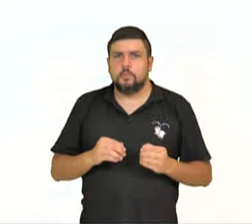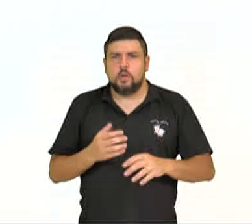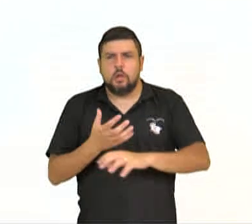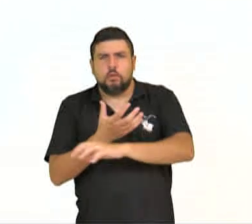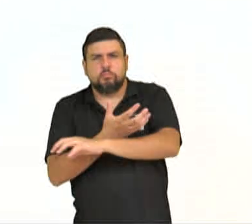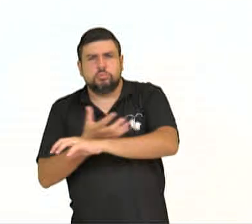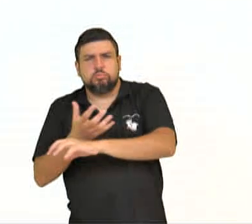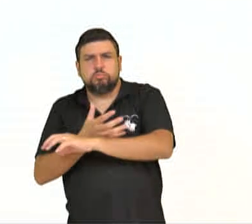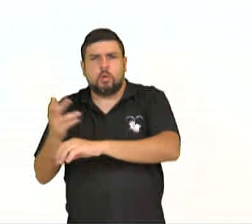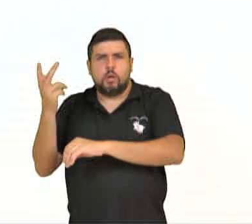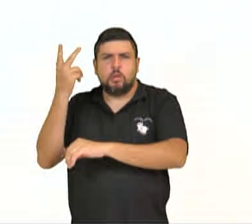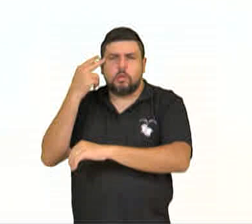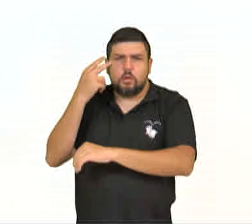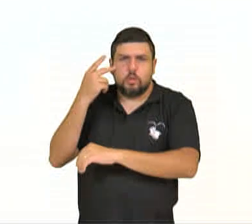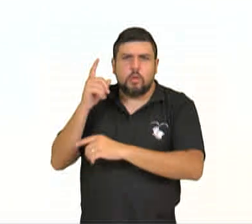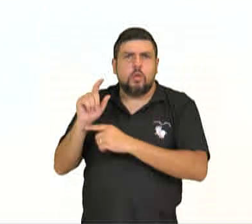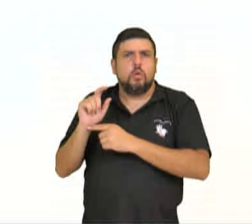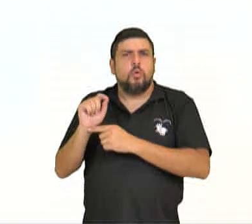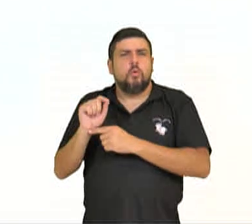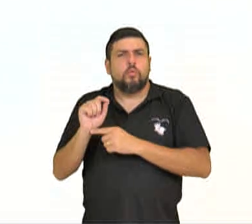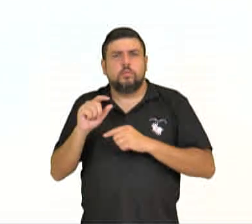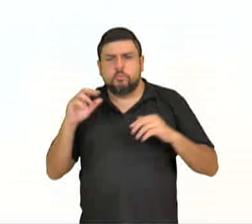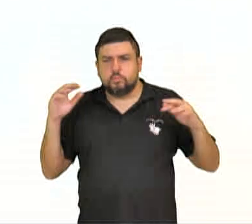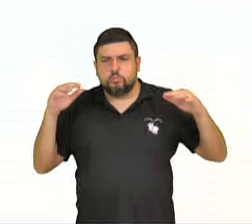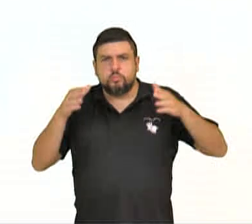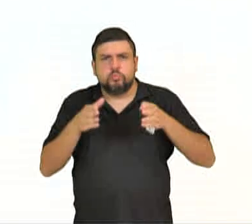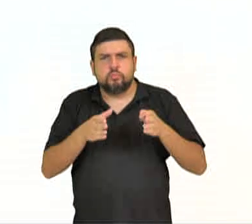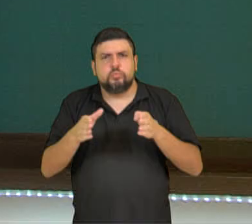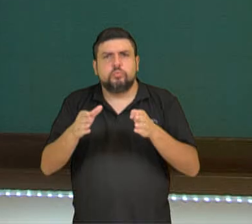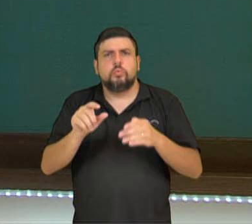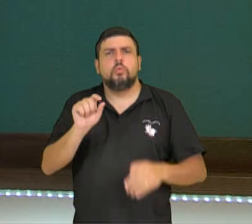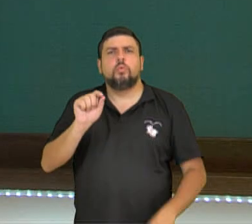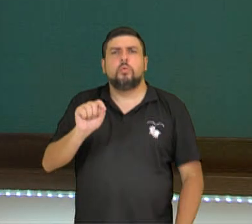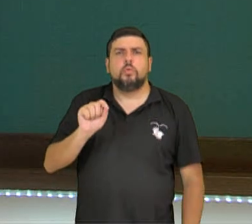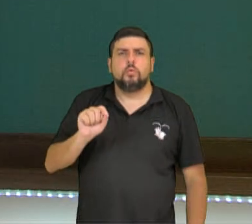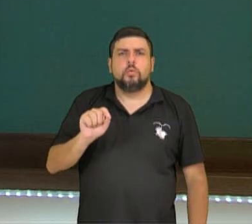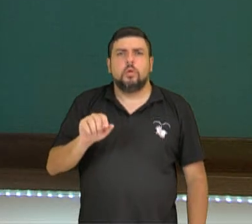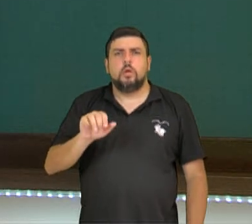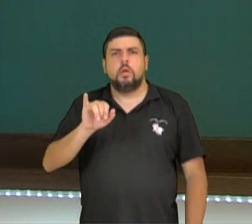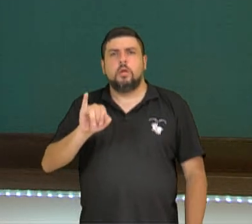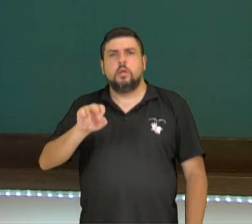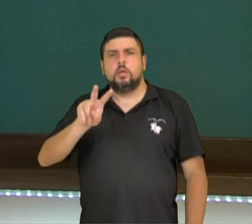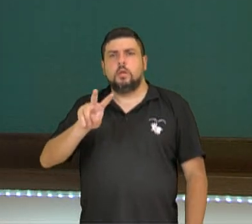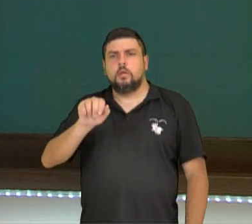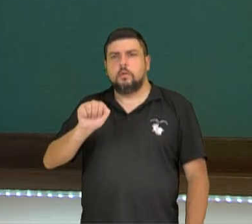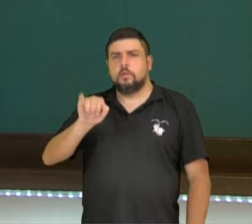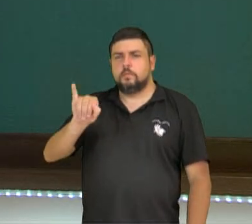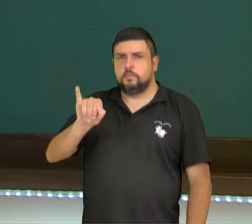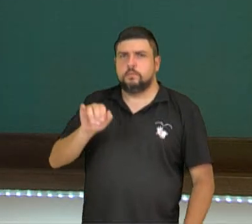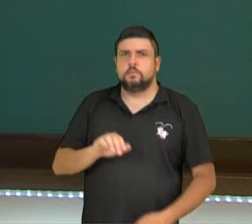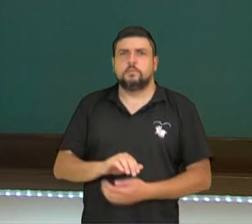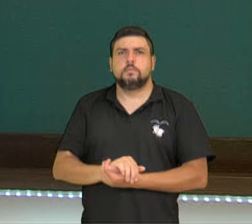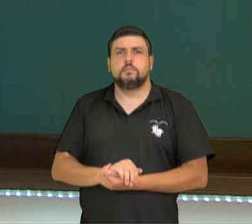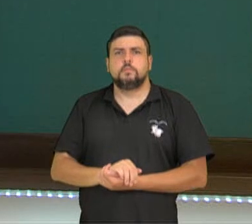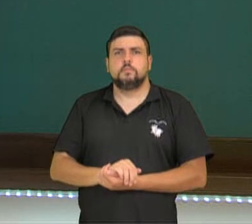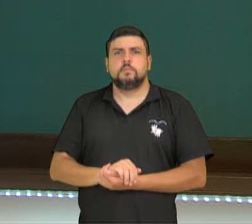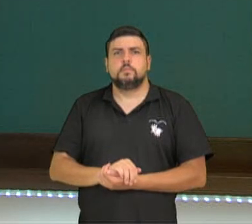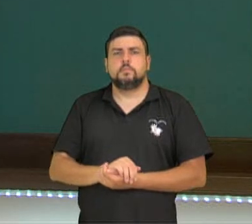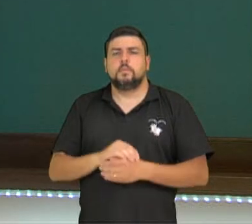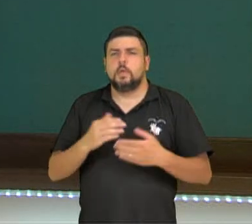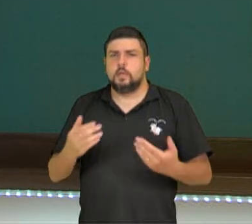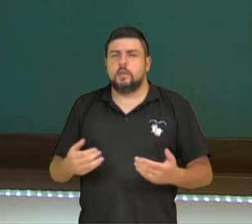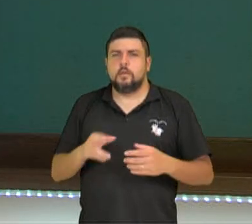campos naturais. Estamos falando da bacia hidrográfica do rio Ivaí. Então, completadas